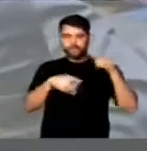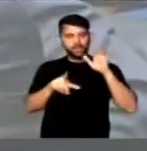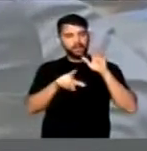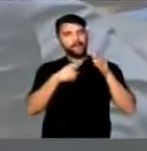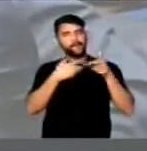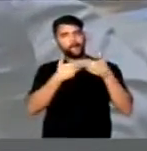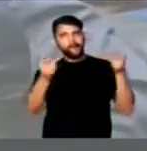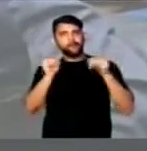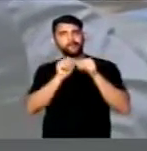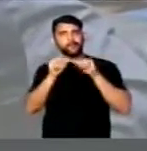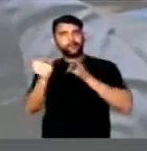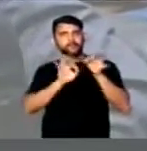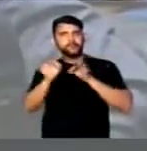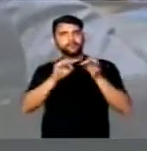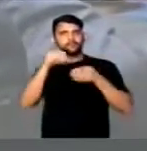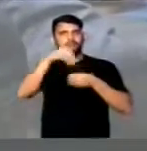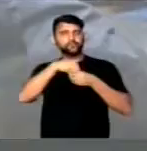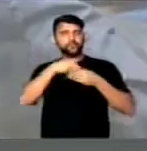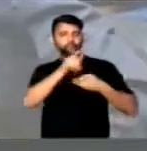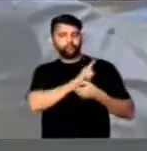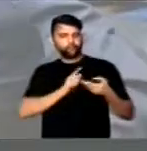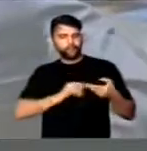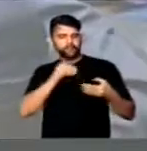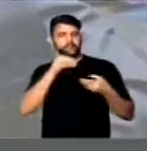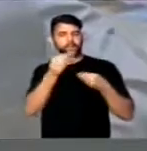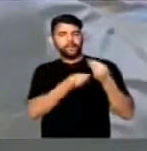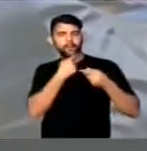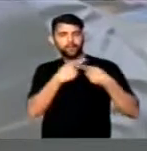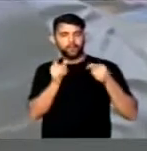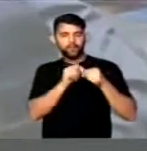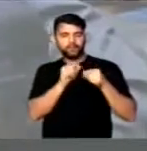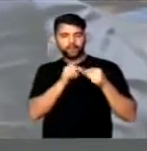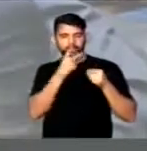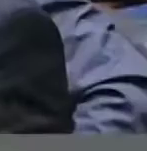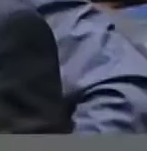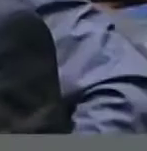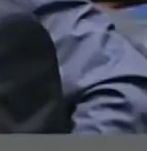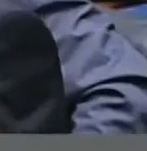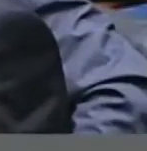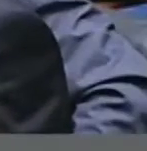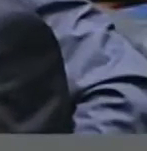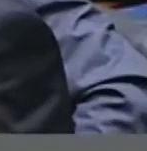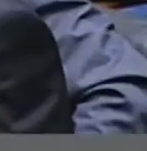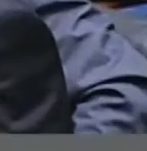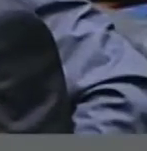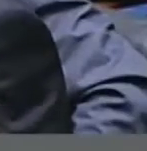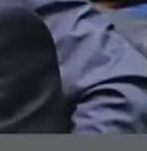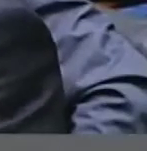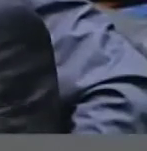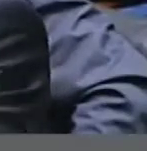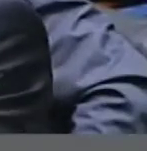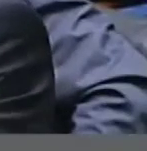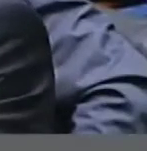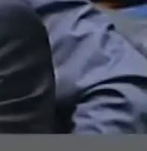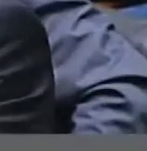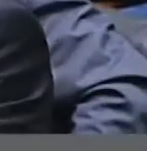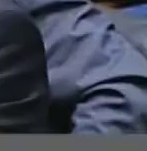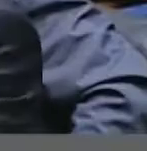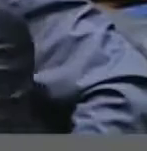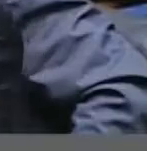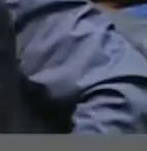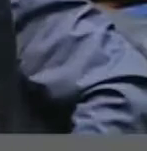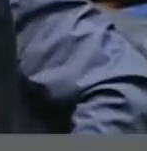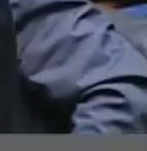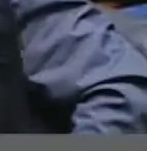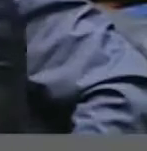rever a estrutura de governo, não como um cabide ou um privilégio de alguns. É necessário que